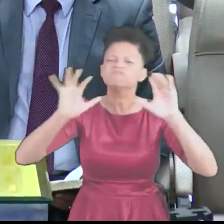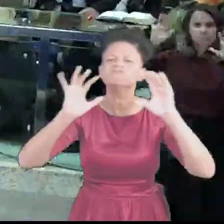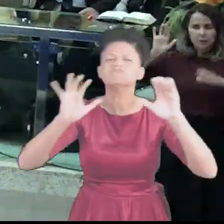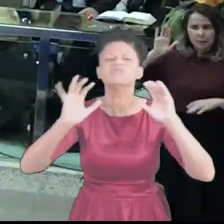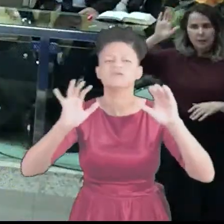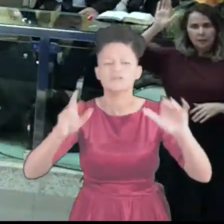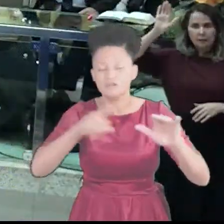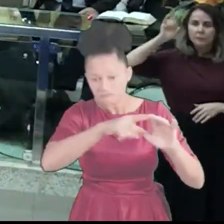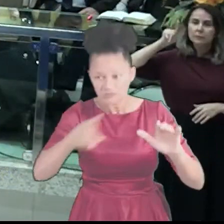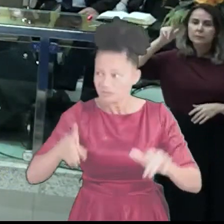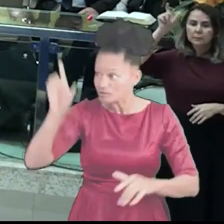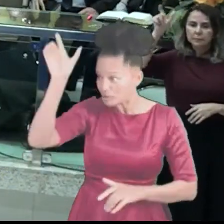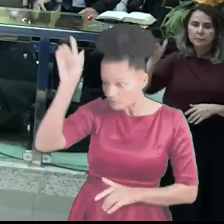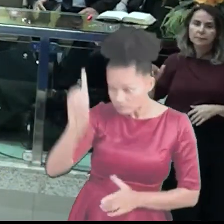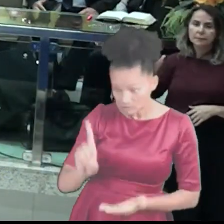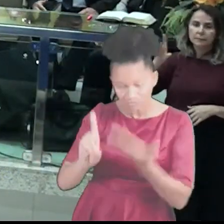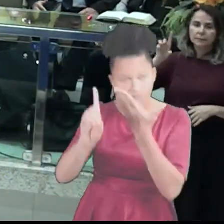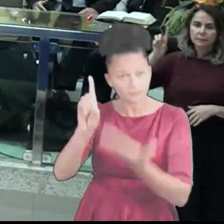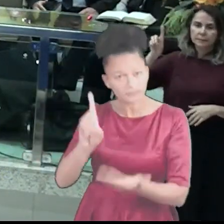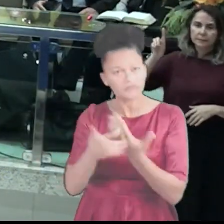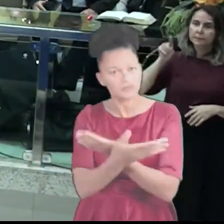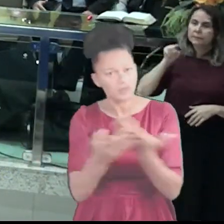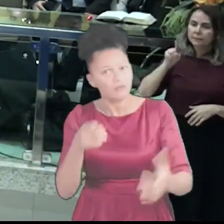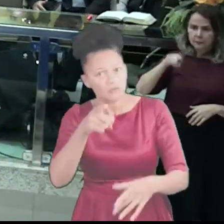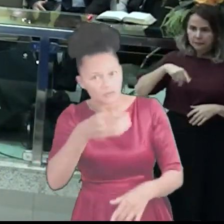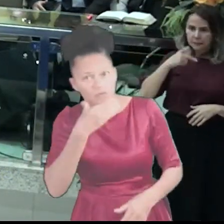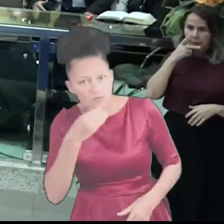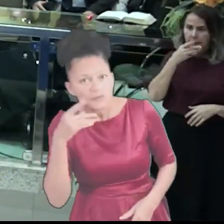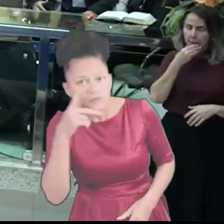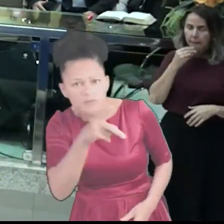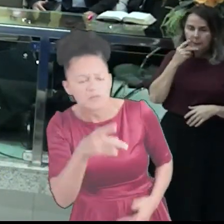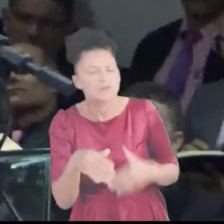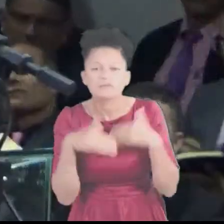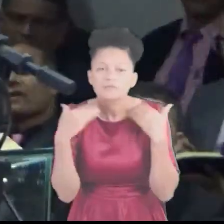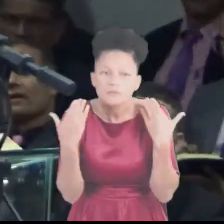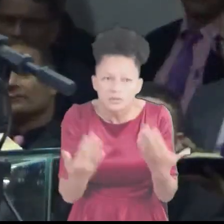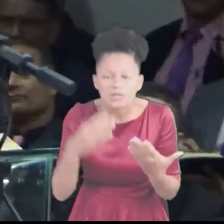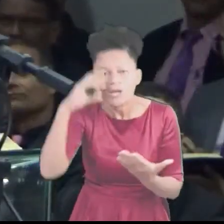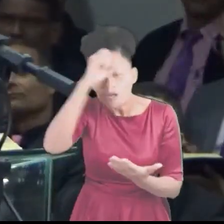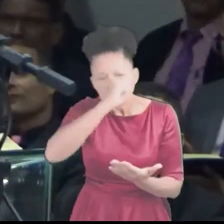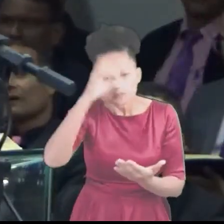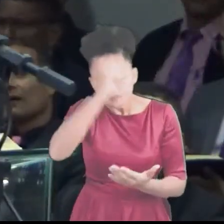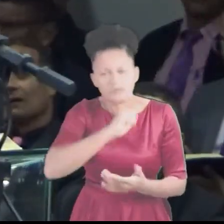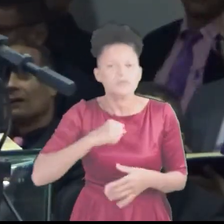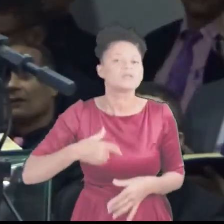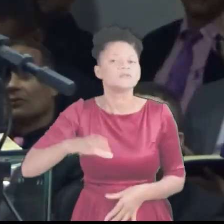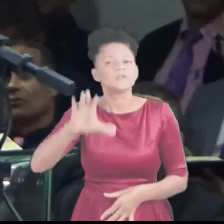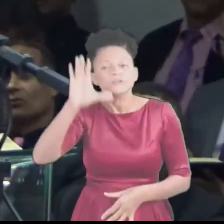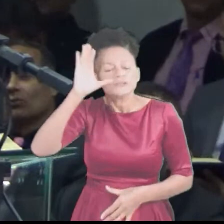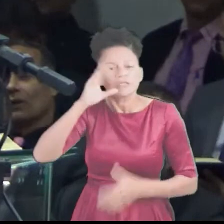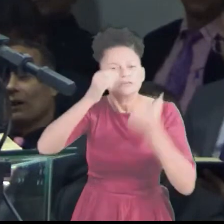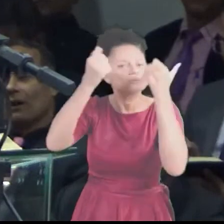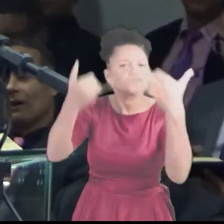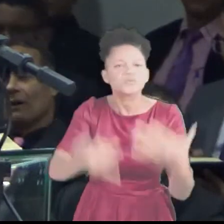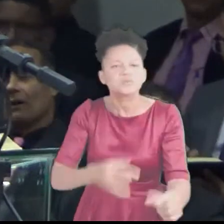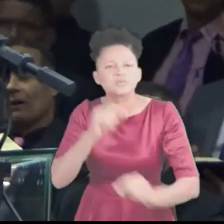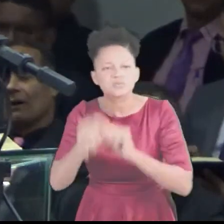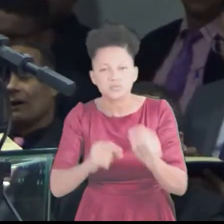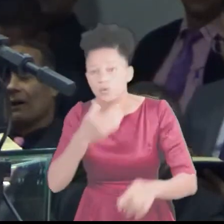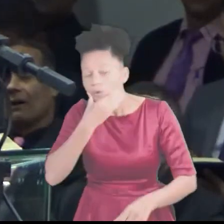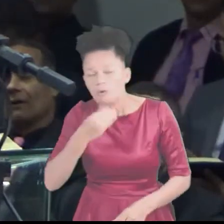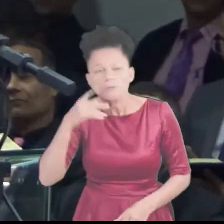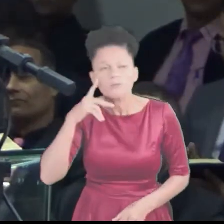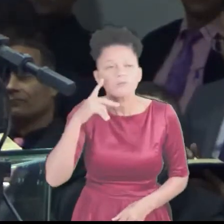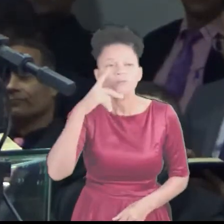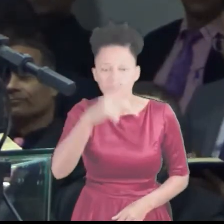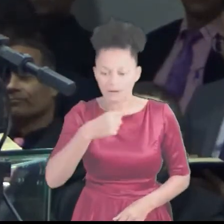assim que você está na presença de Deus. Você é profeta? Então eu aprendo, Ezequiel está me dizendo aqui que